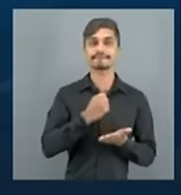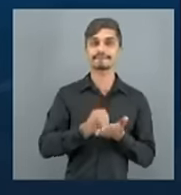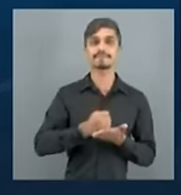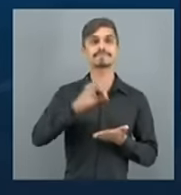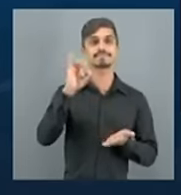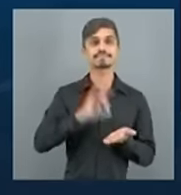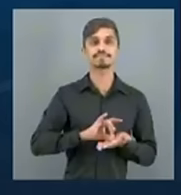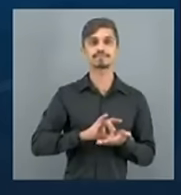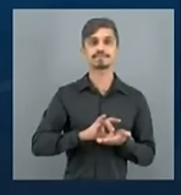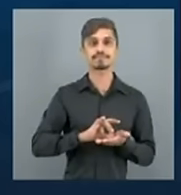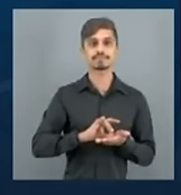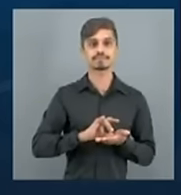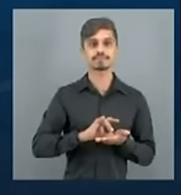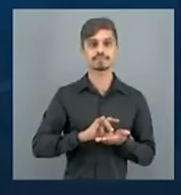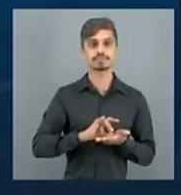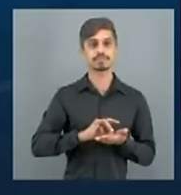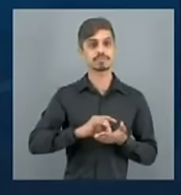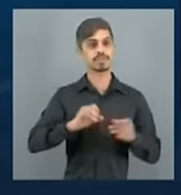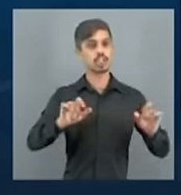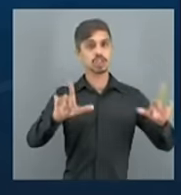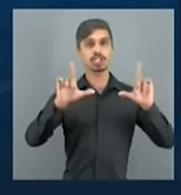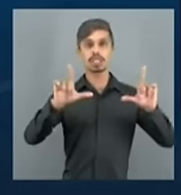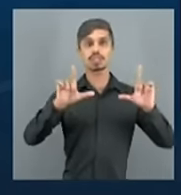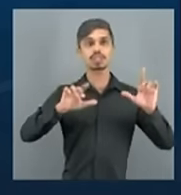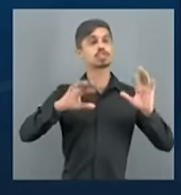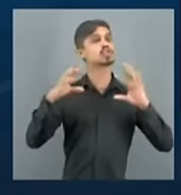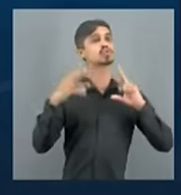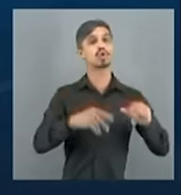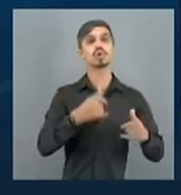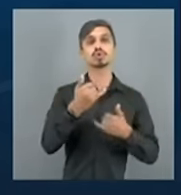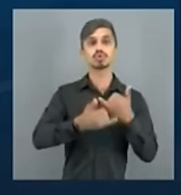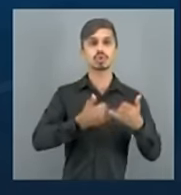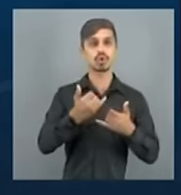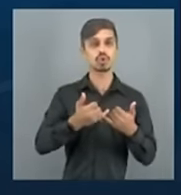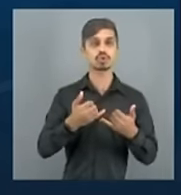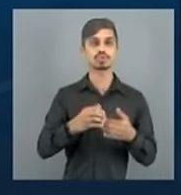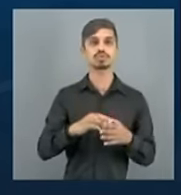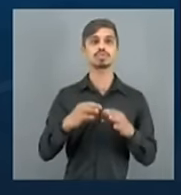realmente, televisionar todos os jogos. Uhum. Por quê? Porque